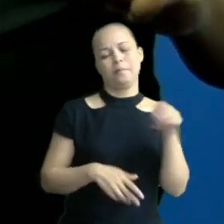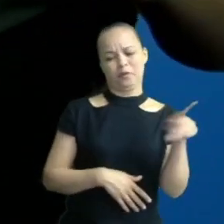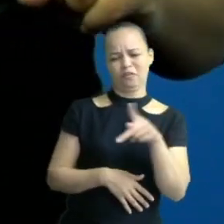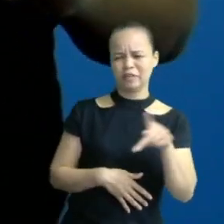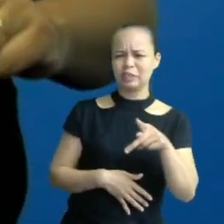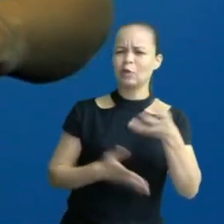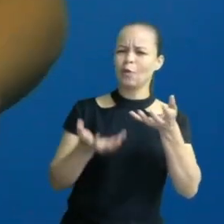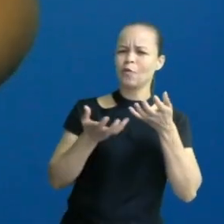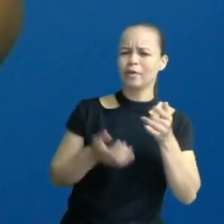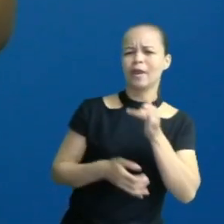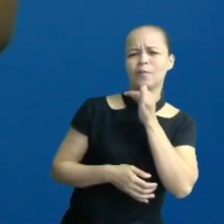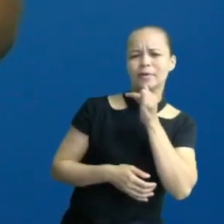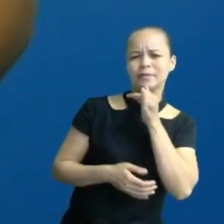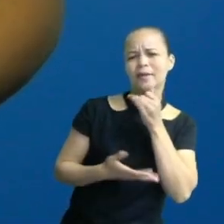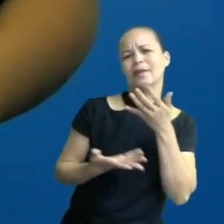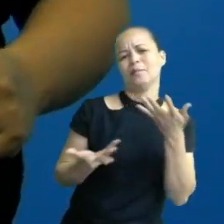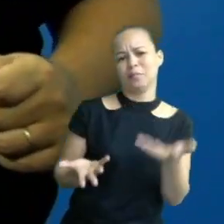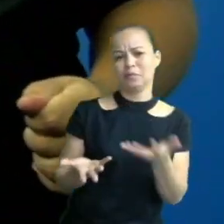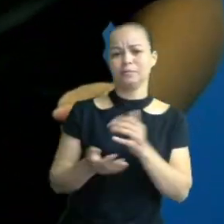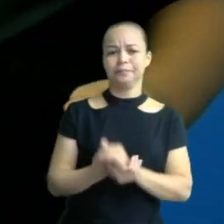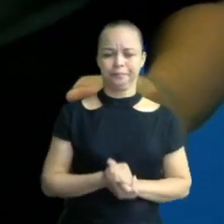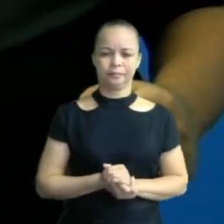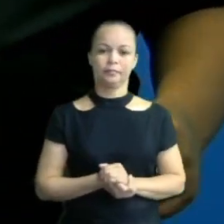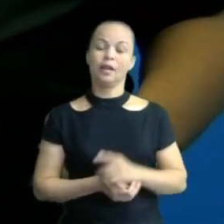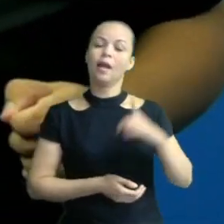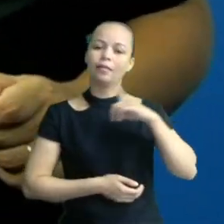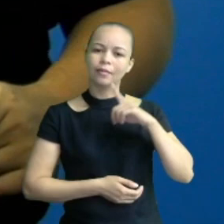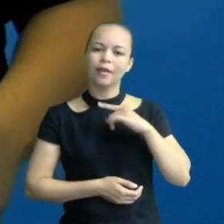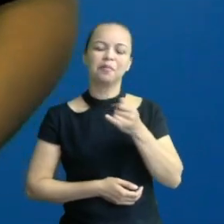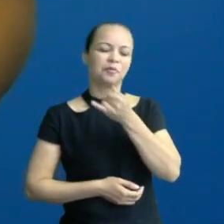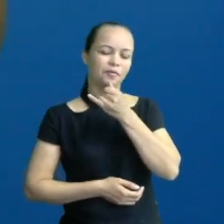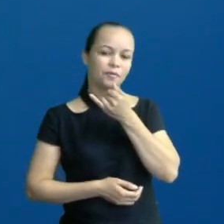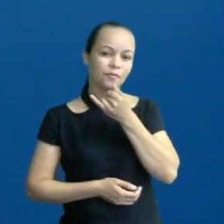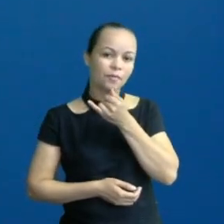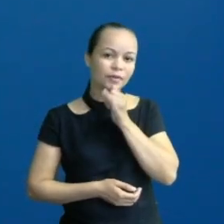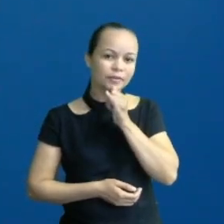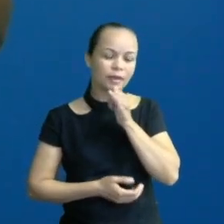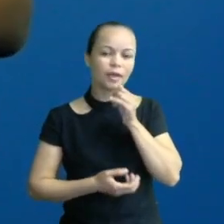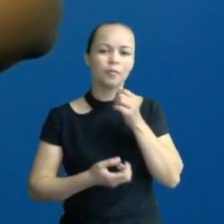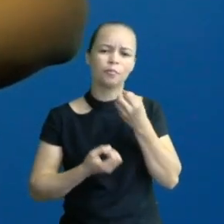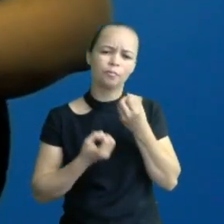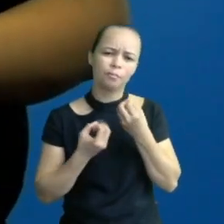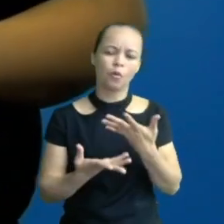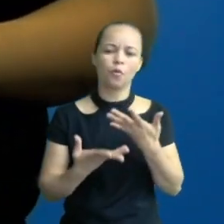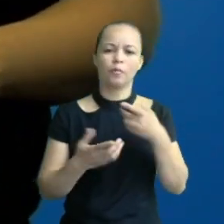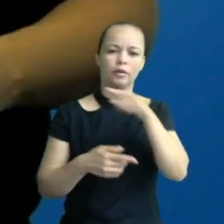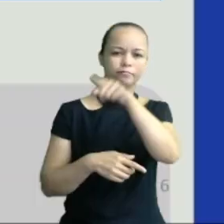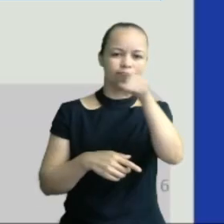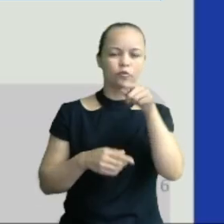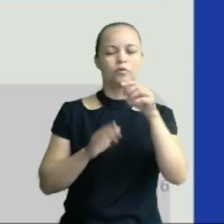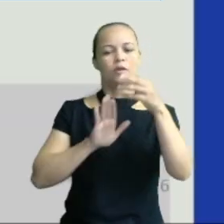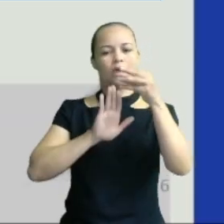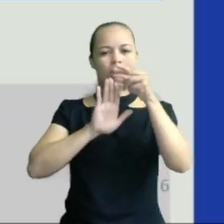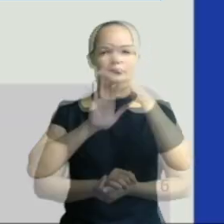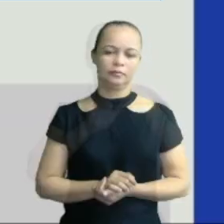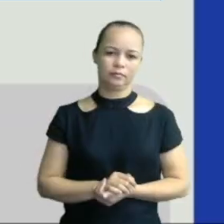Eu quero ver exemplo agora. Temos um exemplo muito bom para você compreender essa regrinha. Vamos